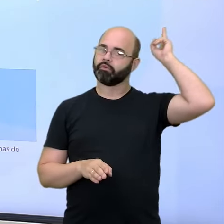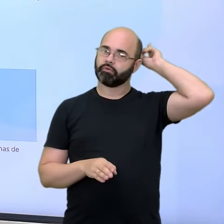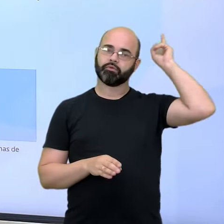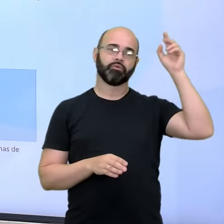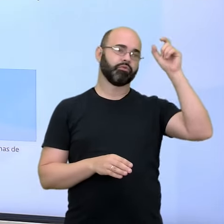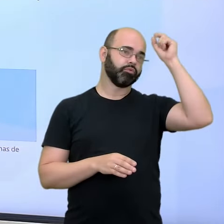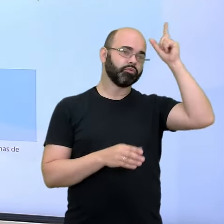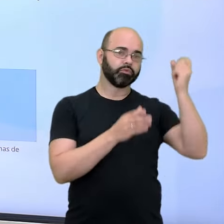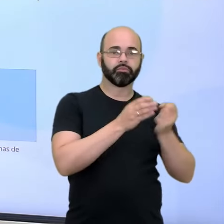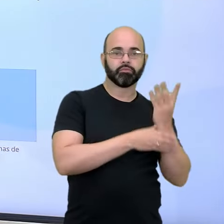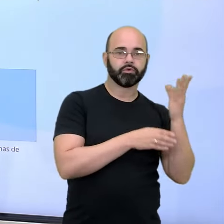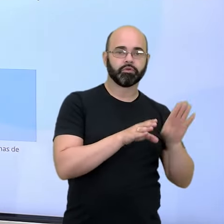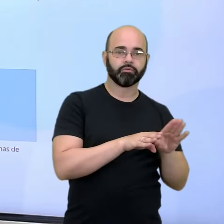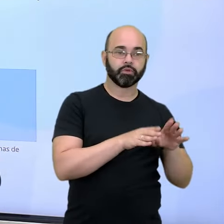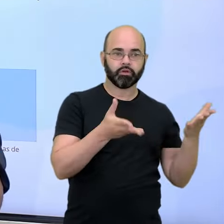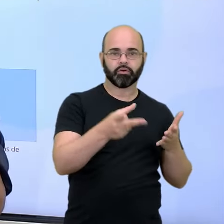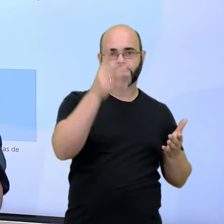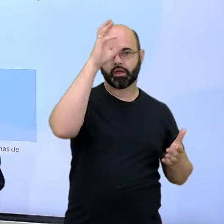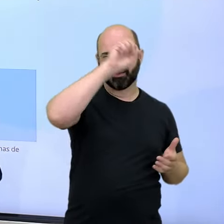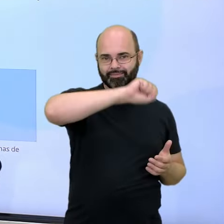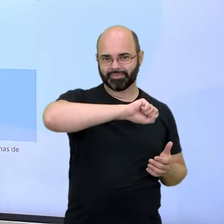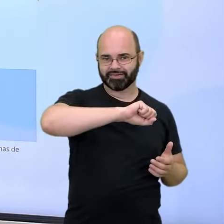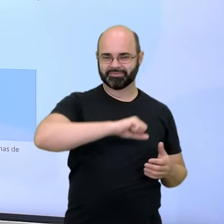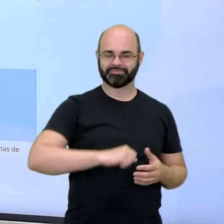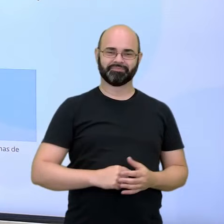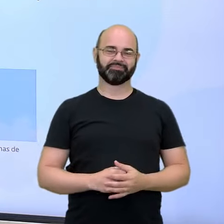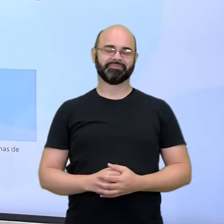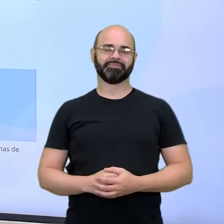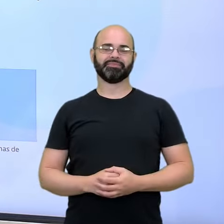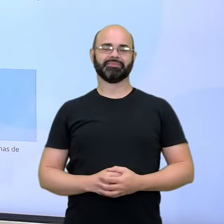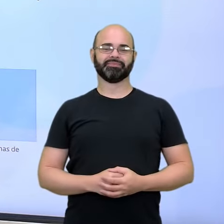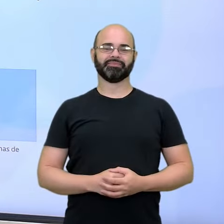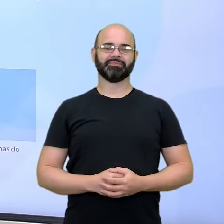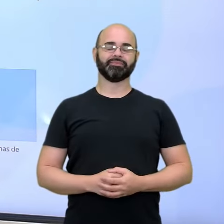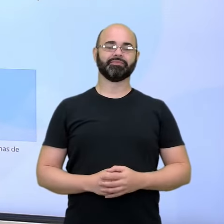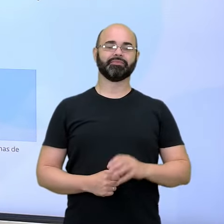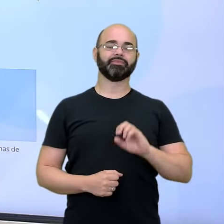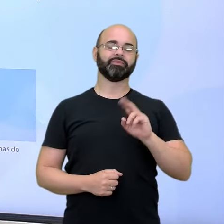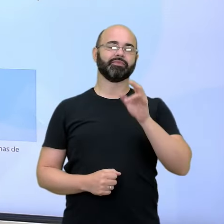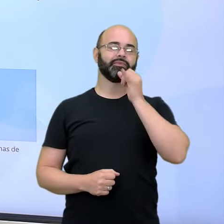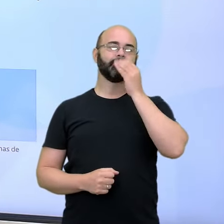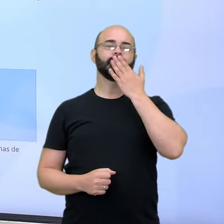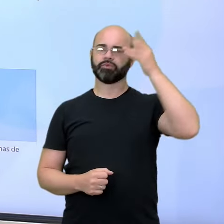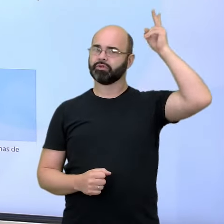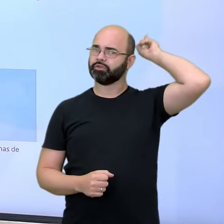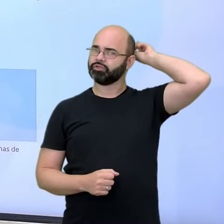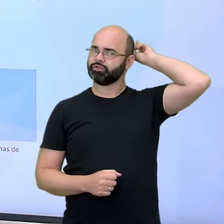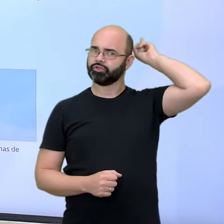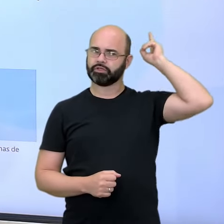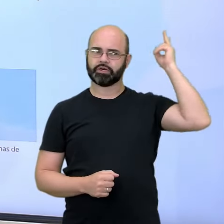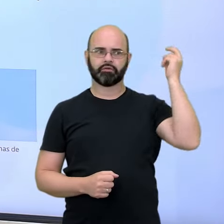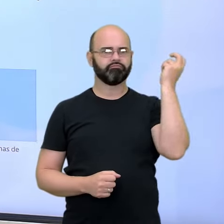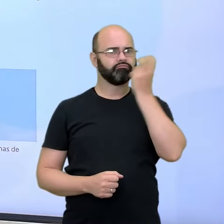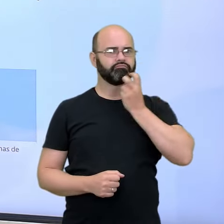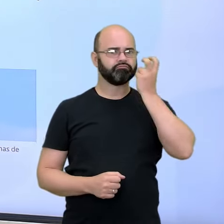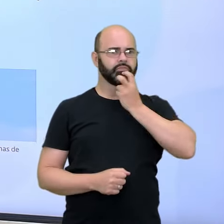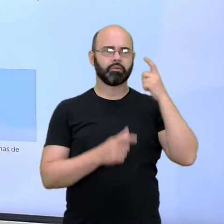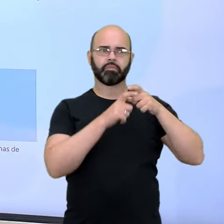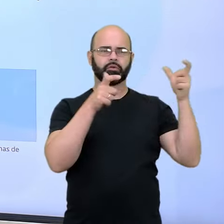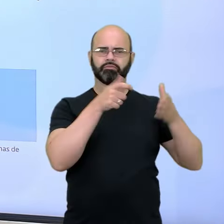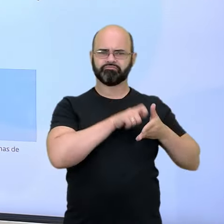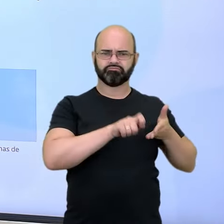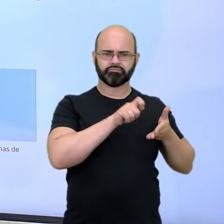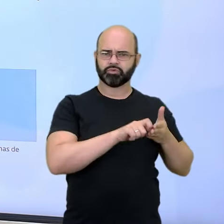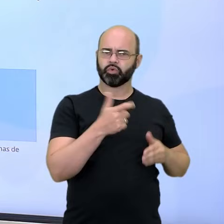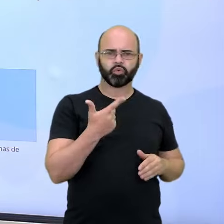cultura. Agora você sabe. Eu não sabia que a cultura indígena era basicamente oral e não tem escrita, né?